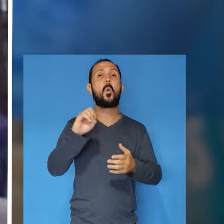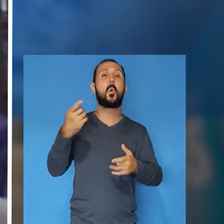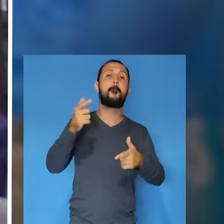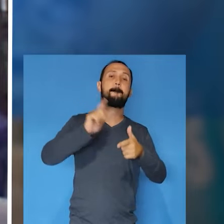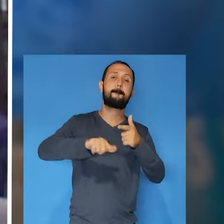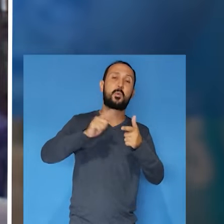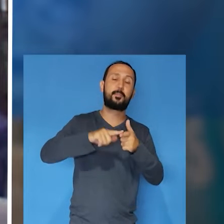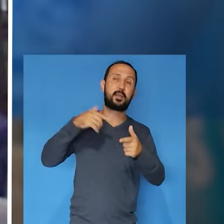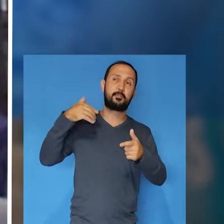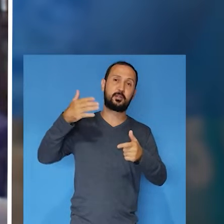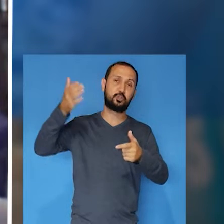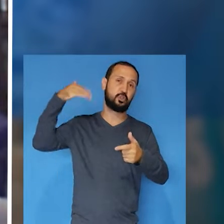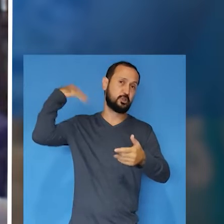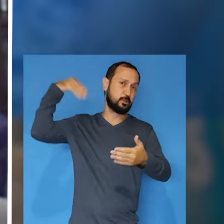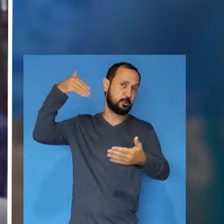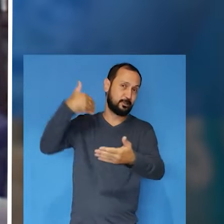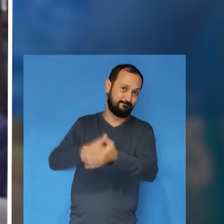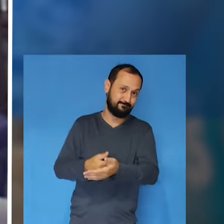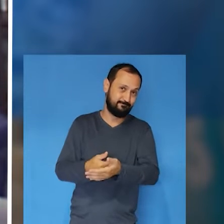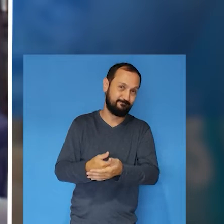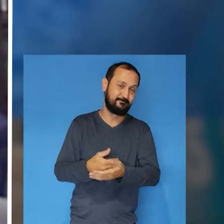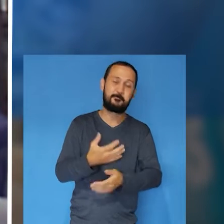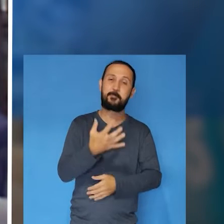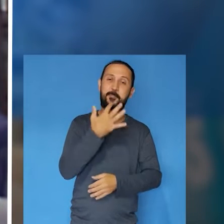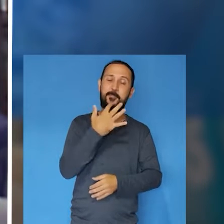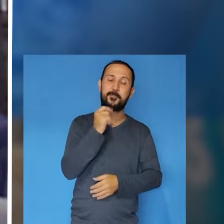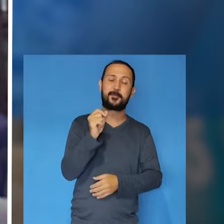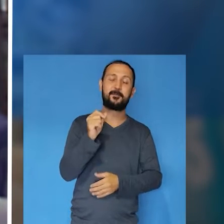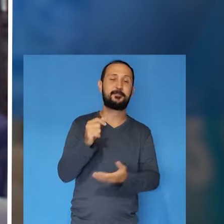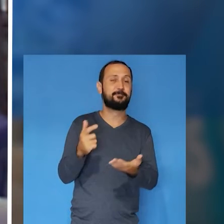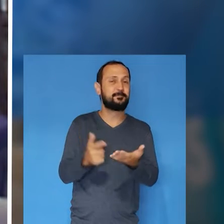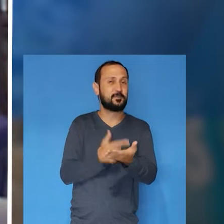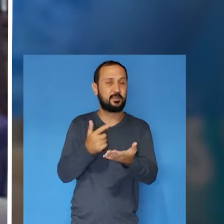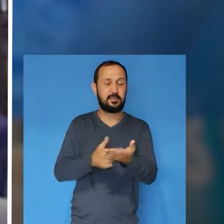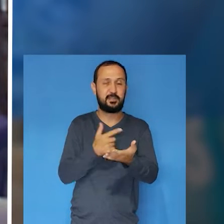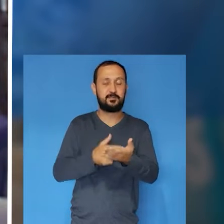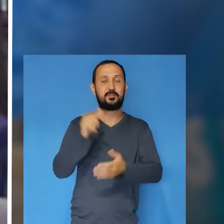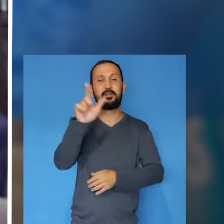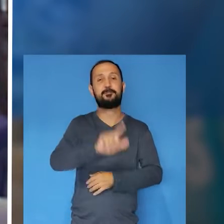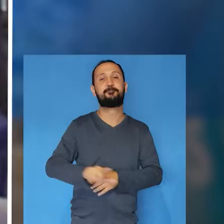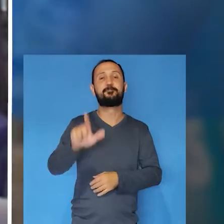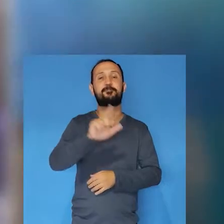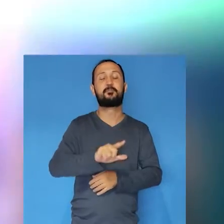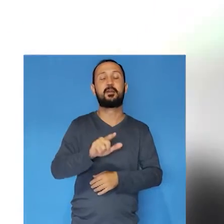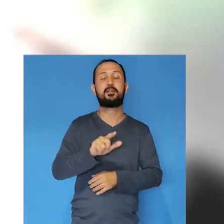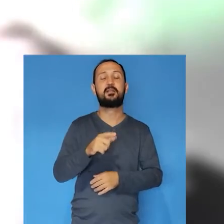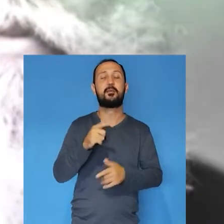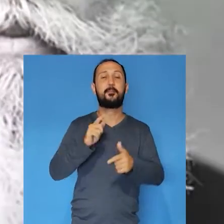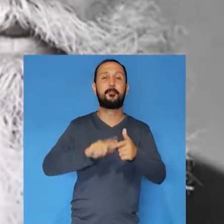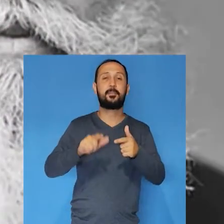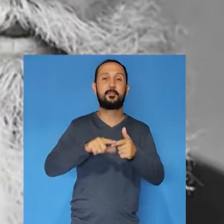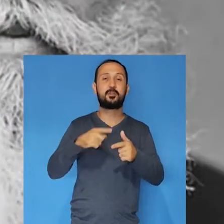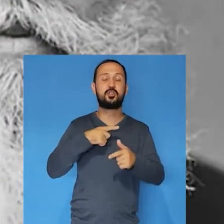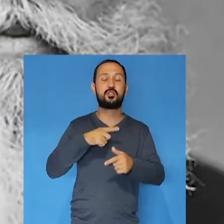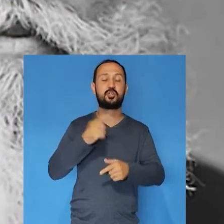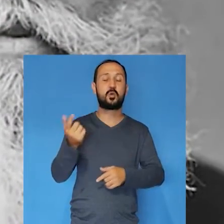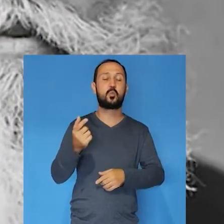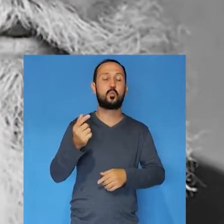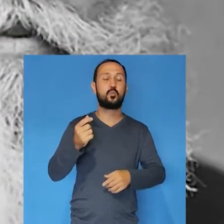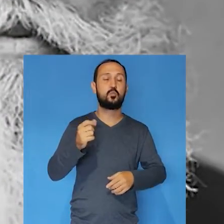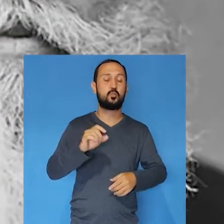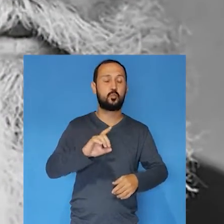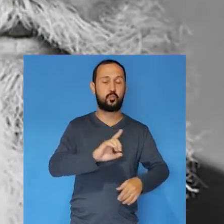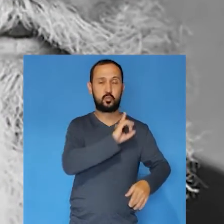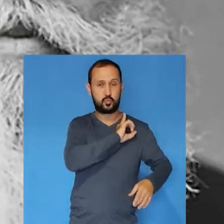ou problemas do seu tempo. É conhecido, né, nos livros de literatura a rixa que ele tinha com Dom